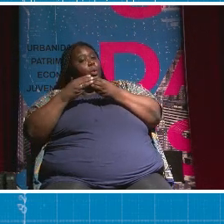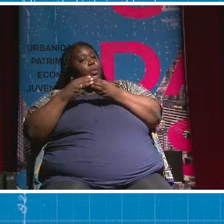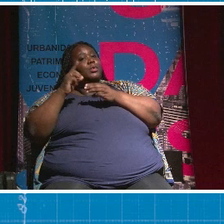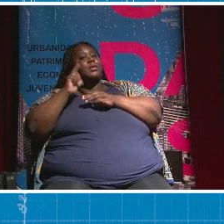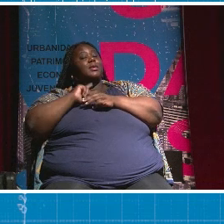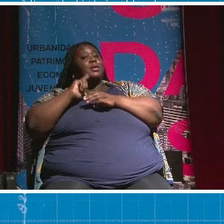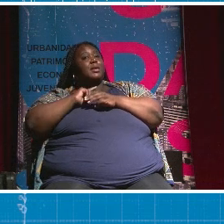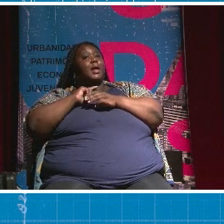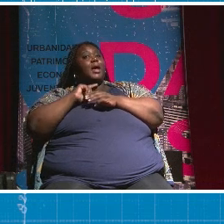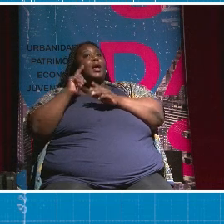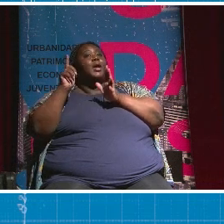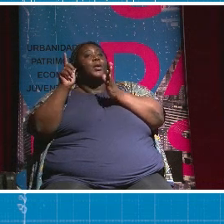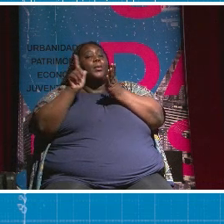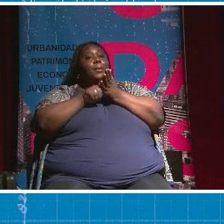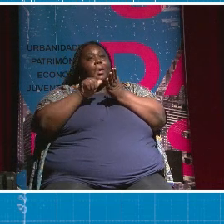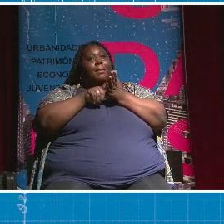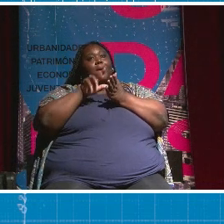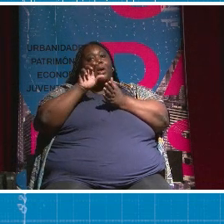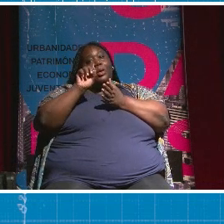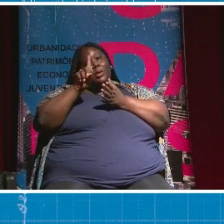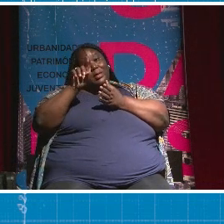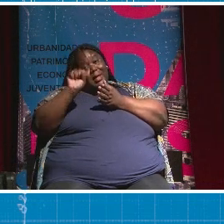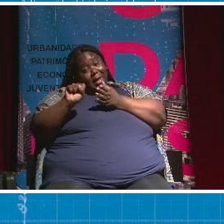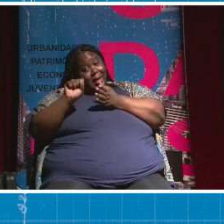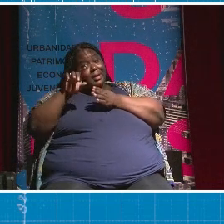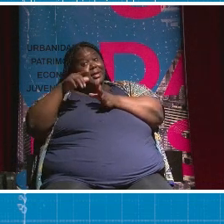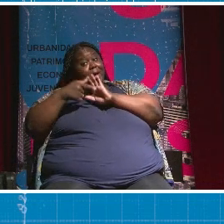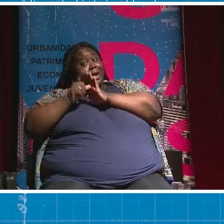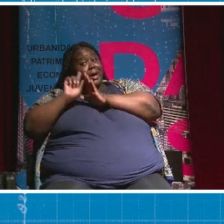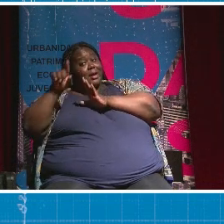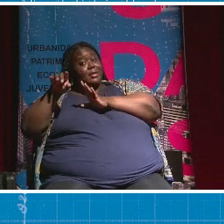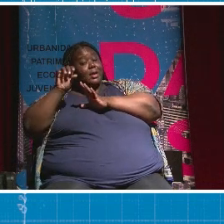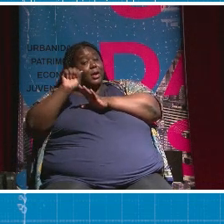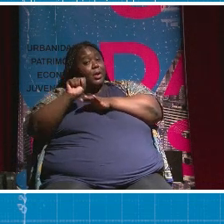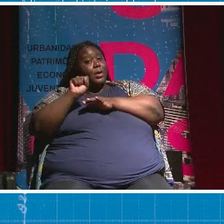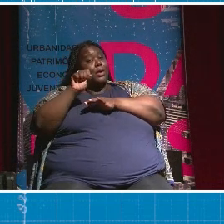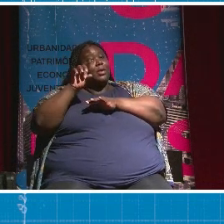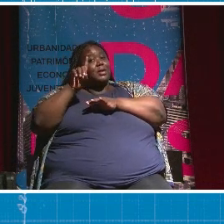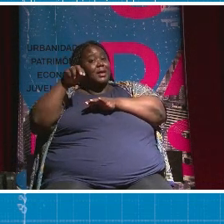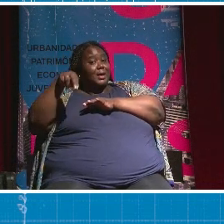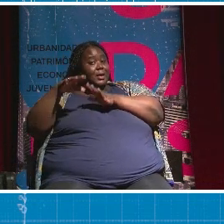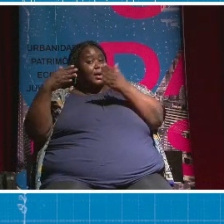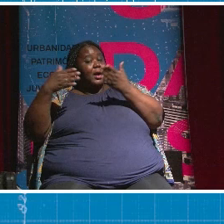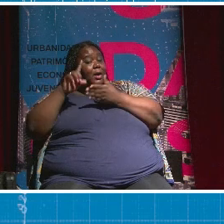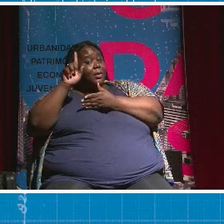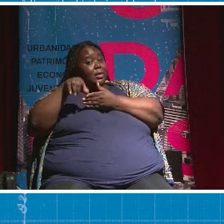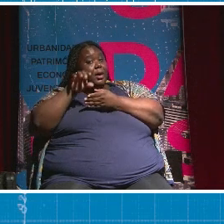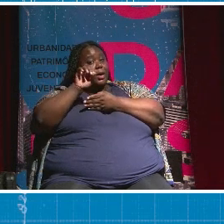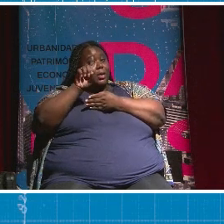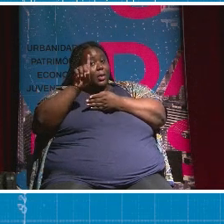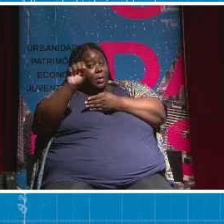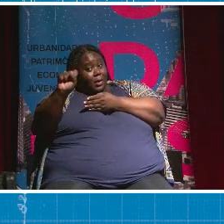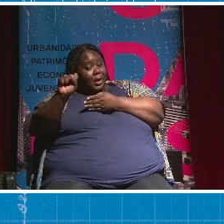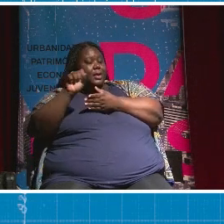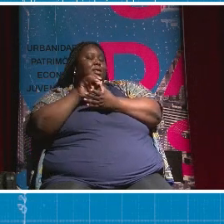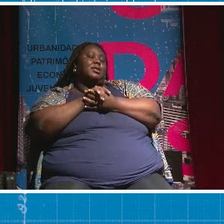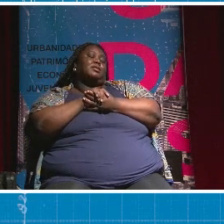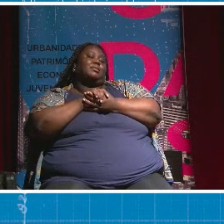as ODS. Antes já era por meio da ODM, né, dos Objetivos de Desenvolvimento do Milênio, atualmente com as